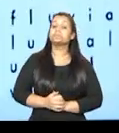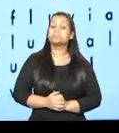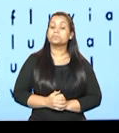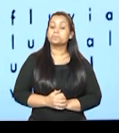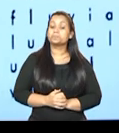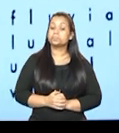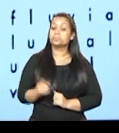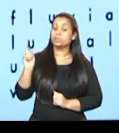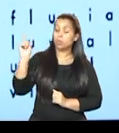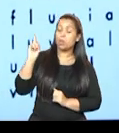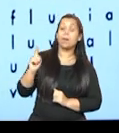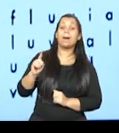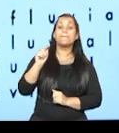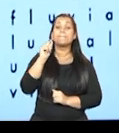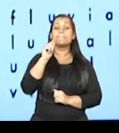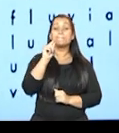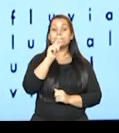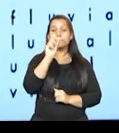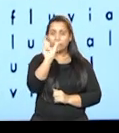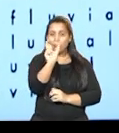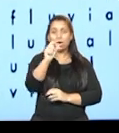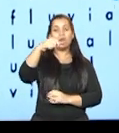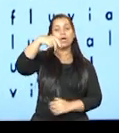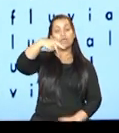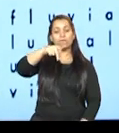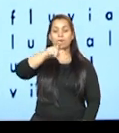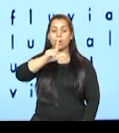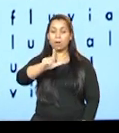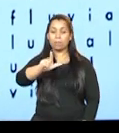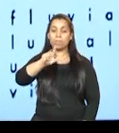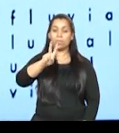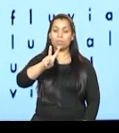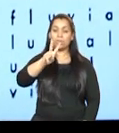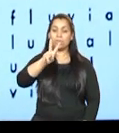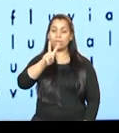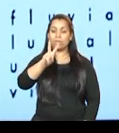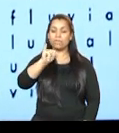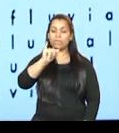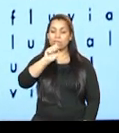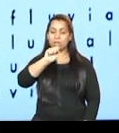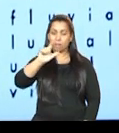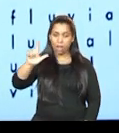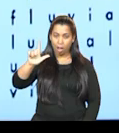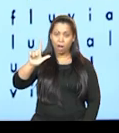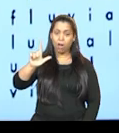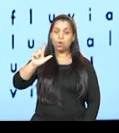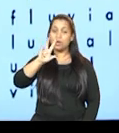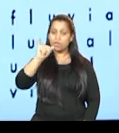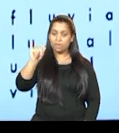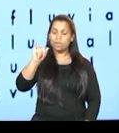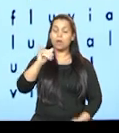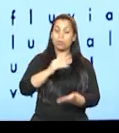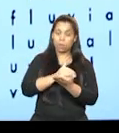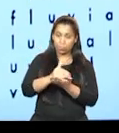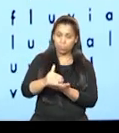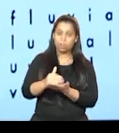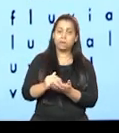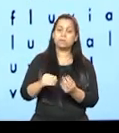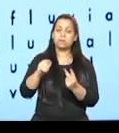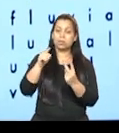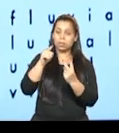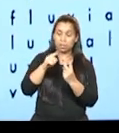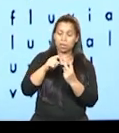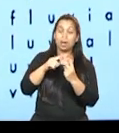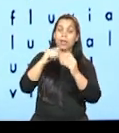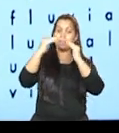aqui nós temos a palavra pluvial e ela vai começando, na segunda vez que ela aparece, ela